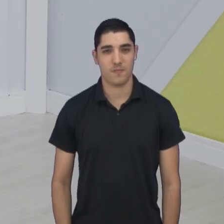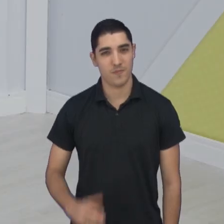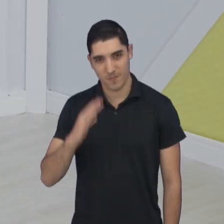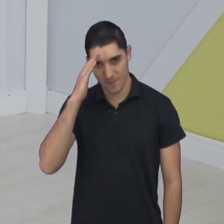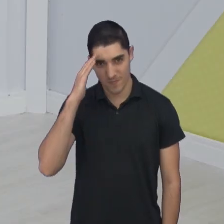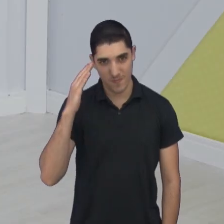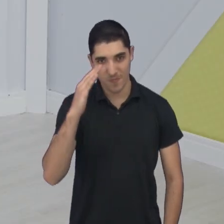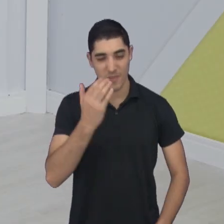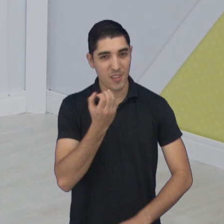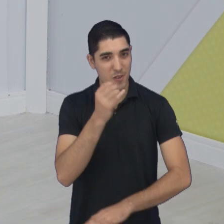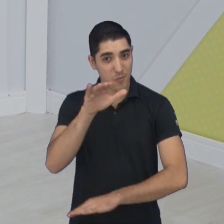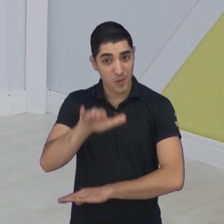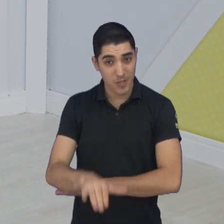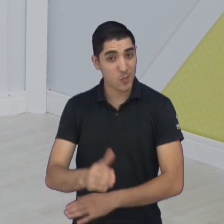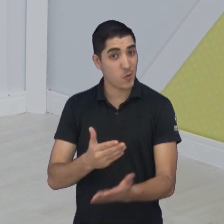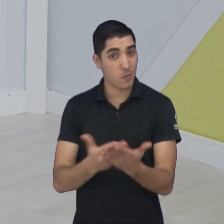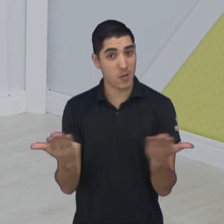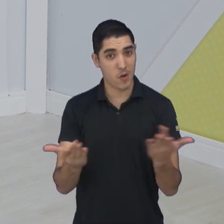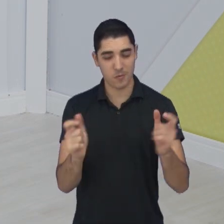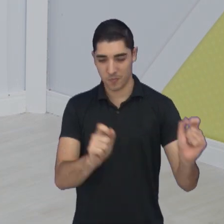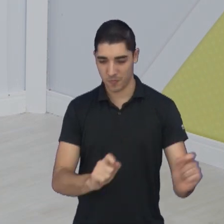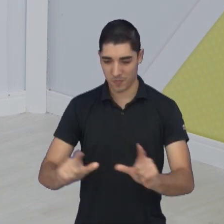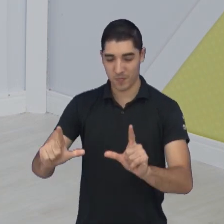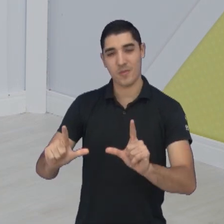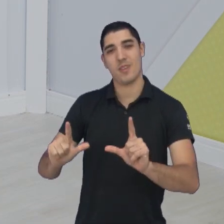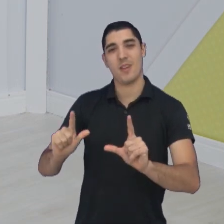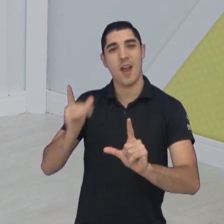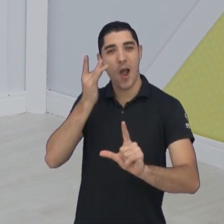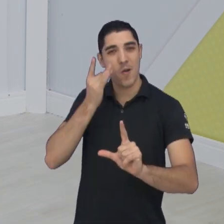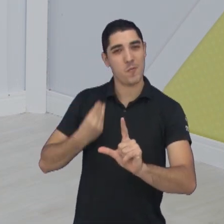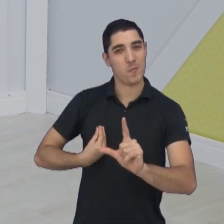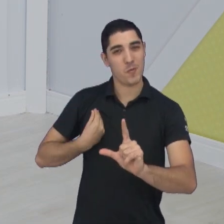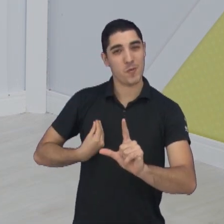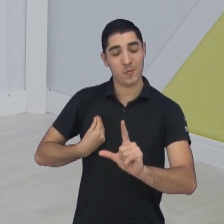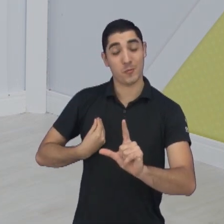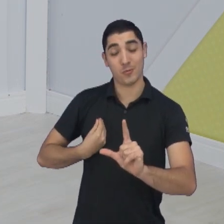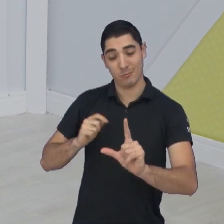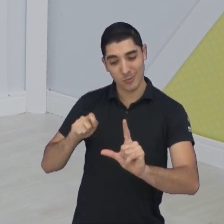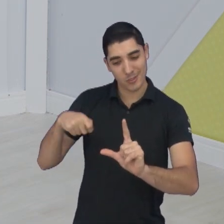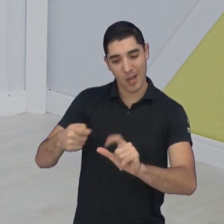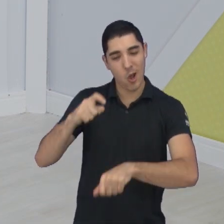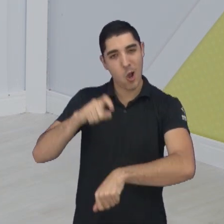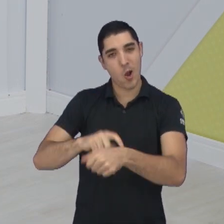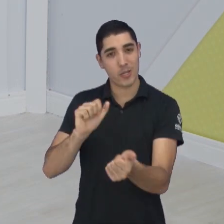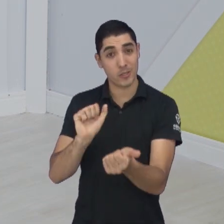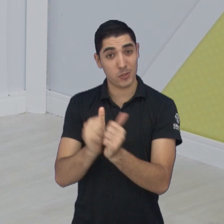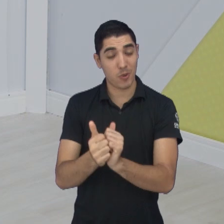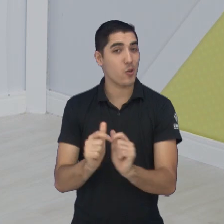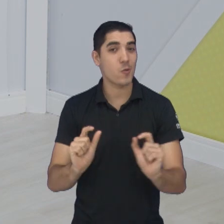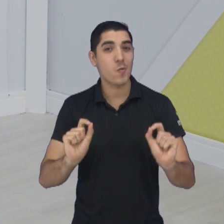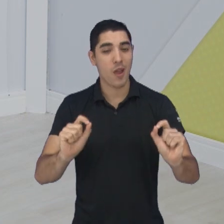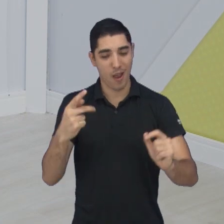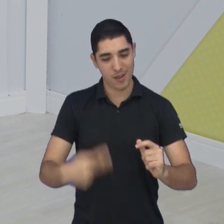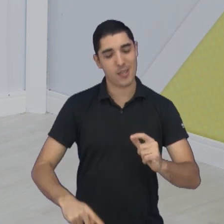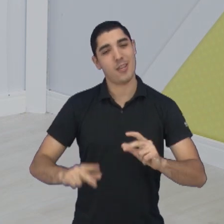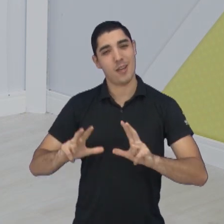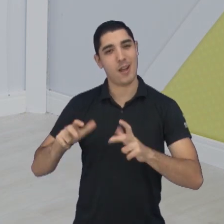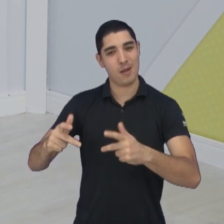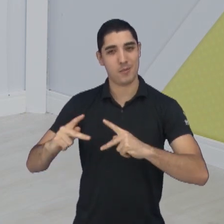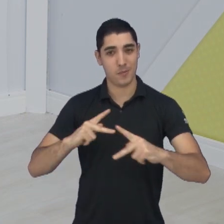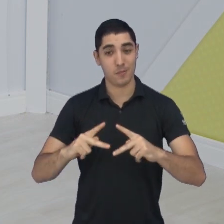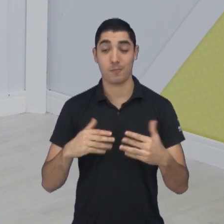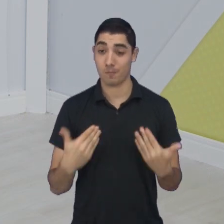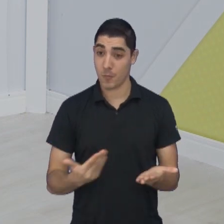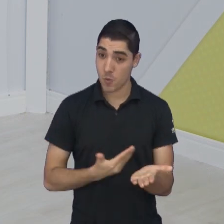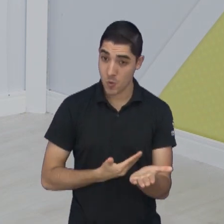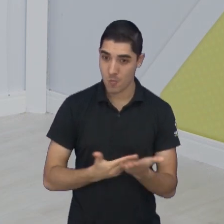Fala galera, uma boa tarde para você. Está começando o Ao Vivaço, o programa Hora do Esporte aqui na tela da TV Câmara de São José dos Campos. Estamos